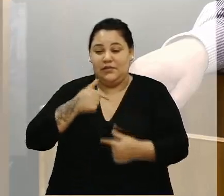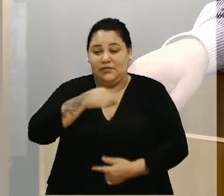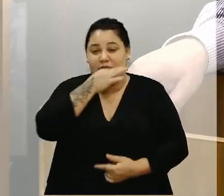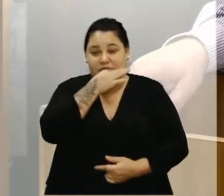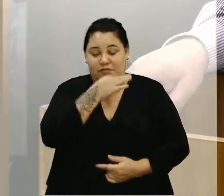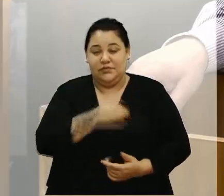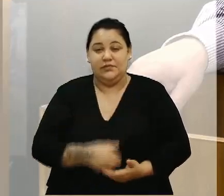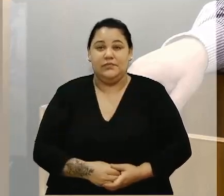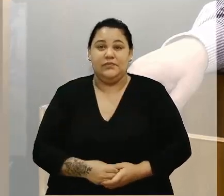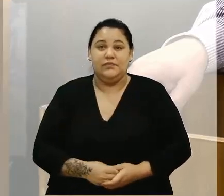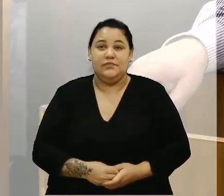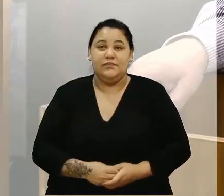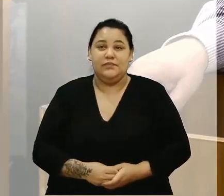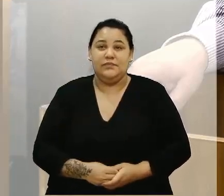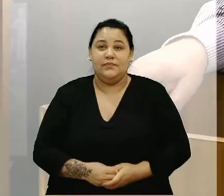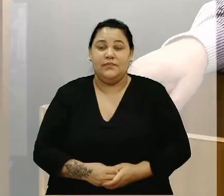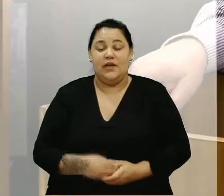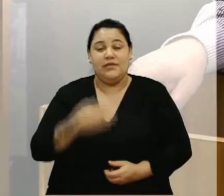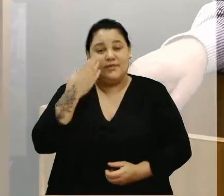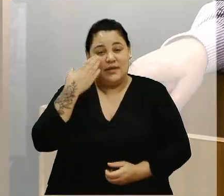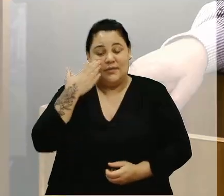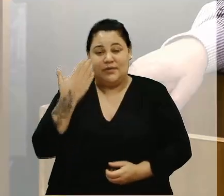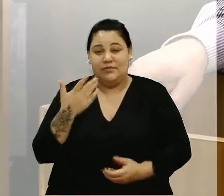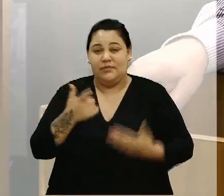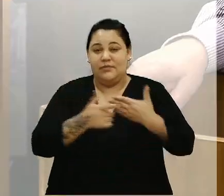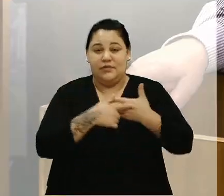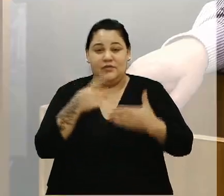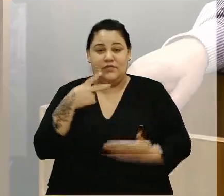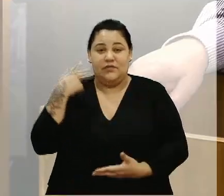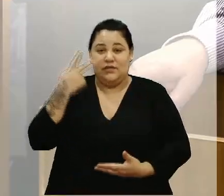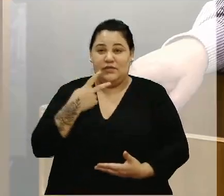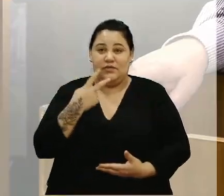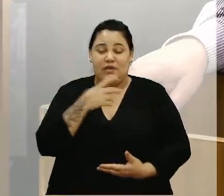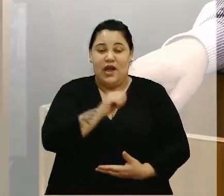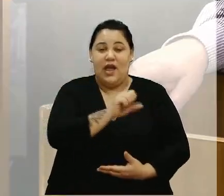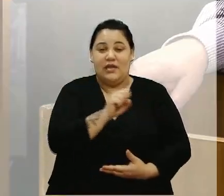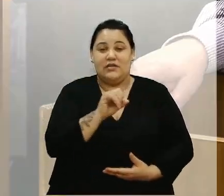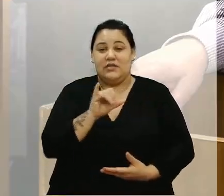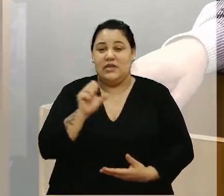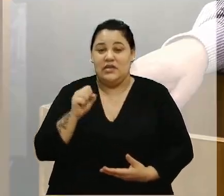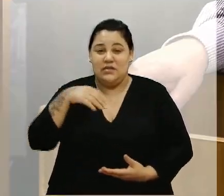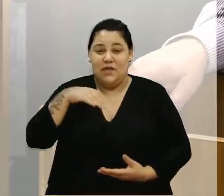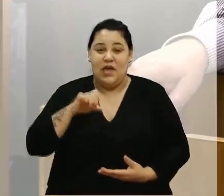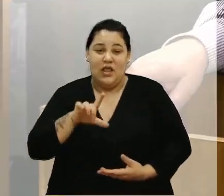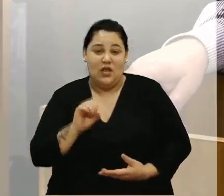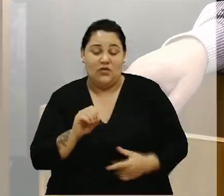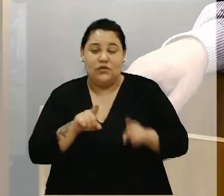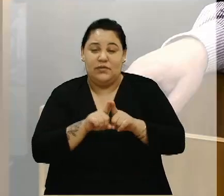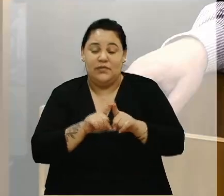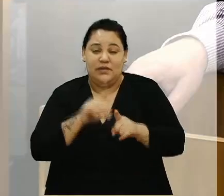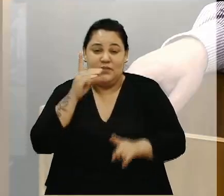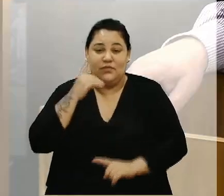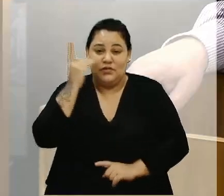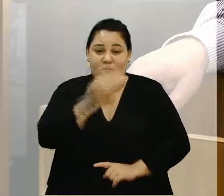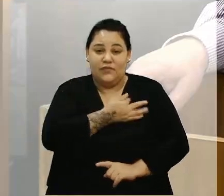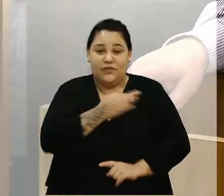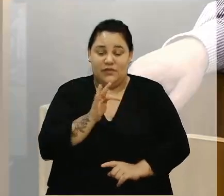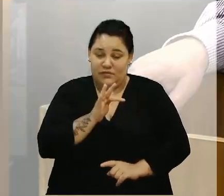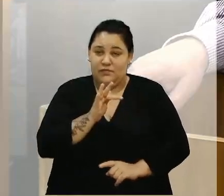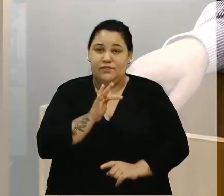o vereador Assis Melo, depois deputado federal, lutou bastante por